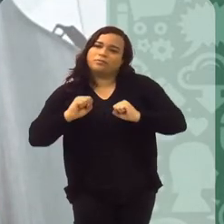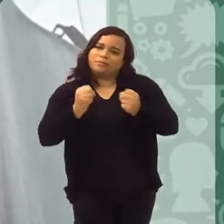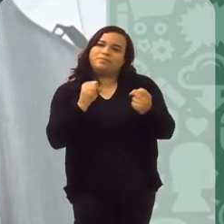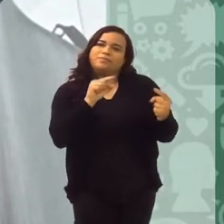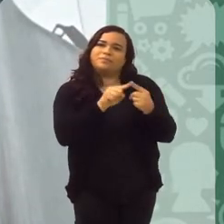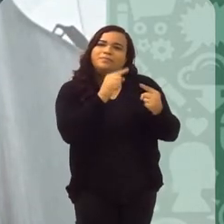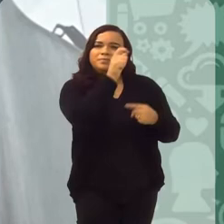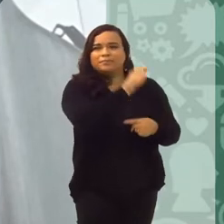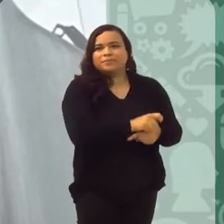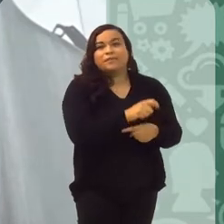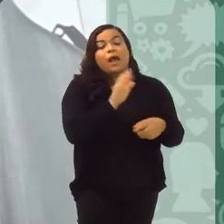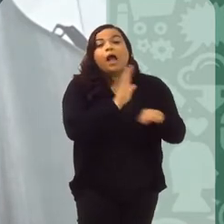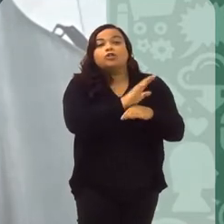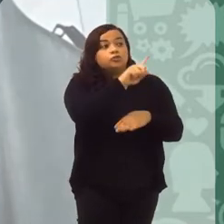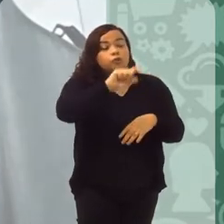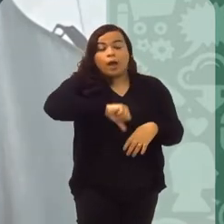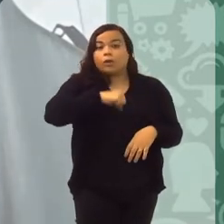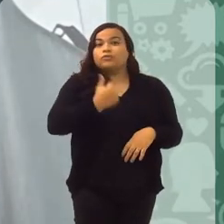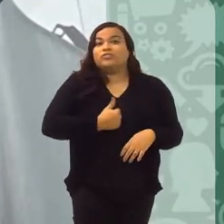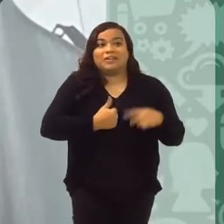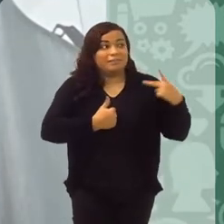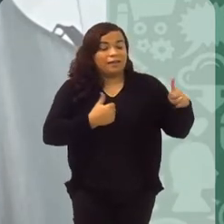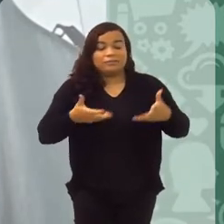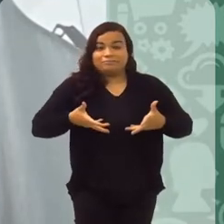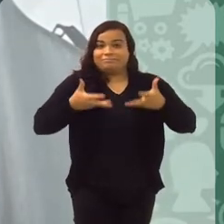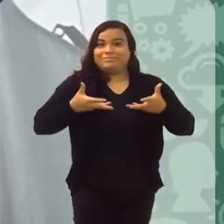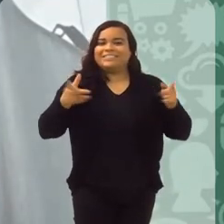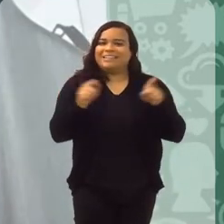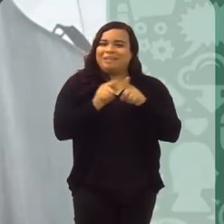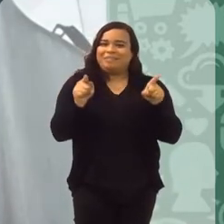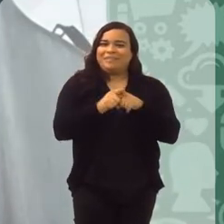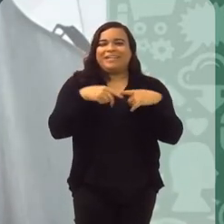para trabalhar com ela. E elevou a autoestima. Então, assim, a